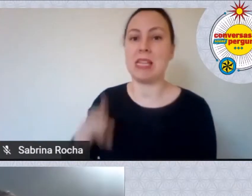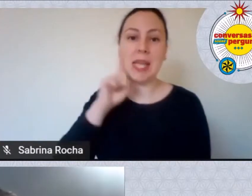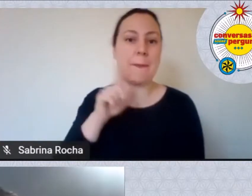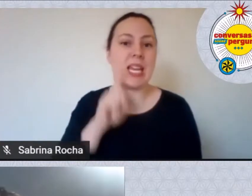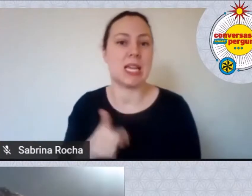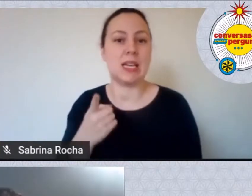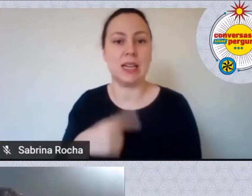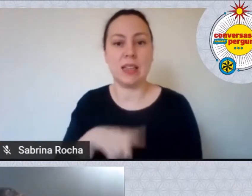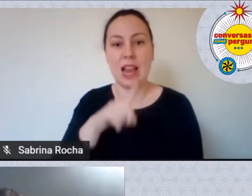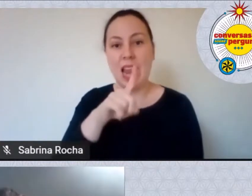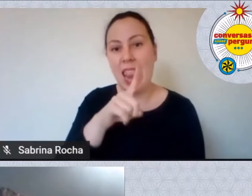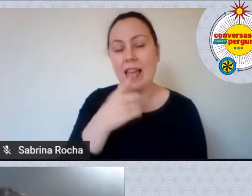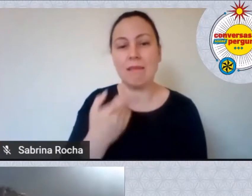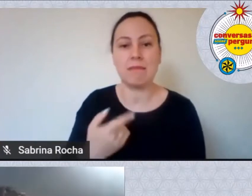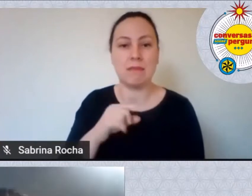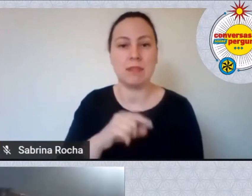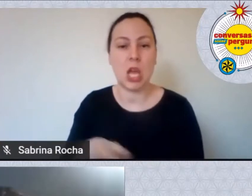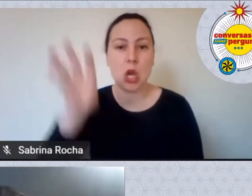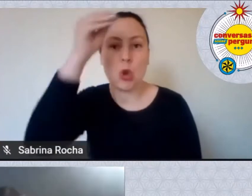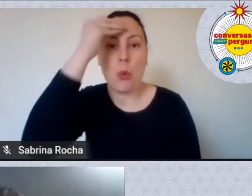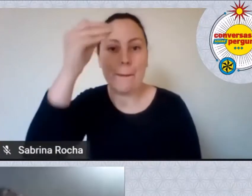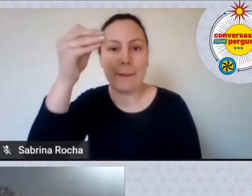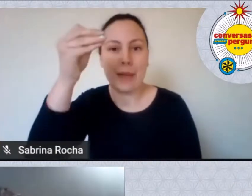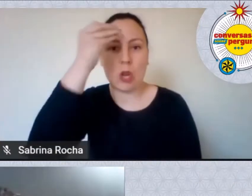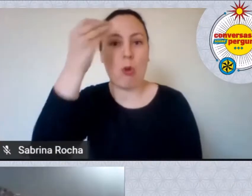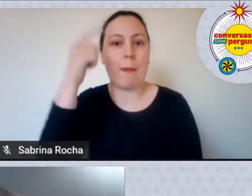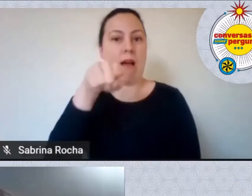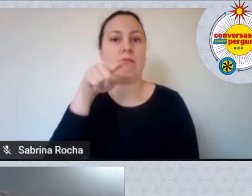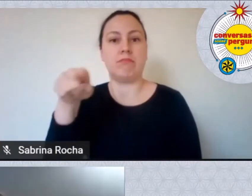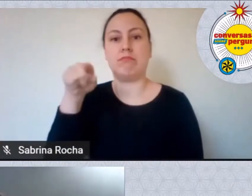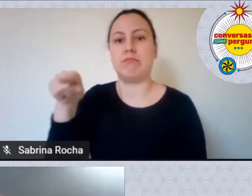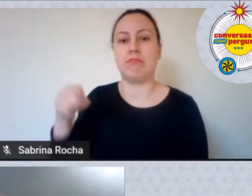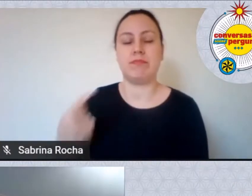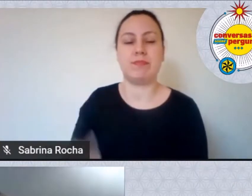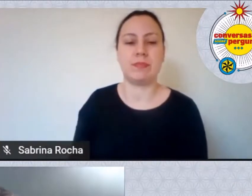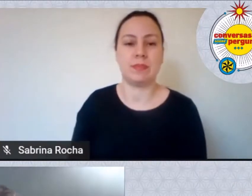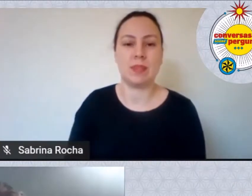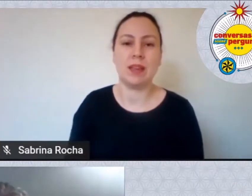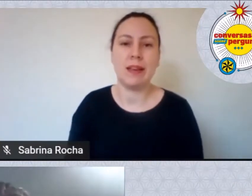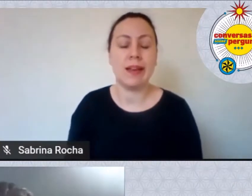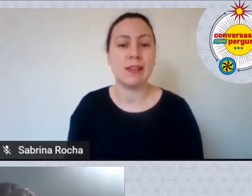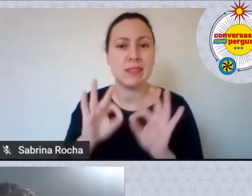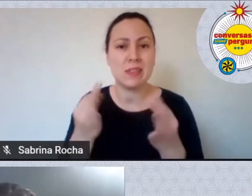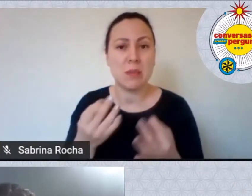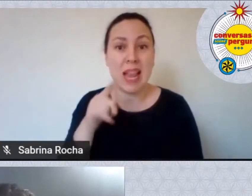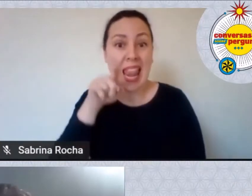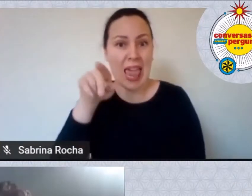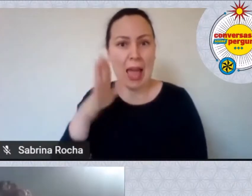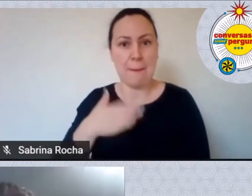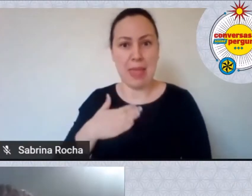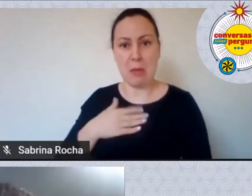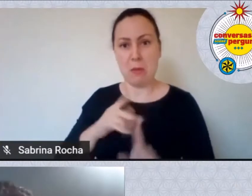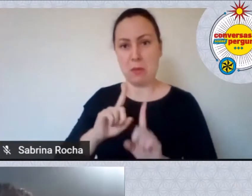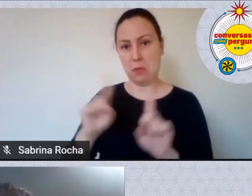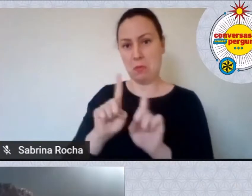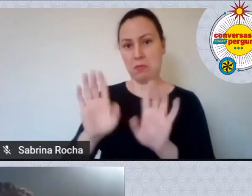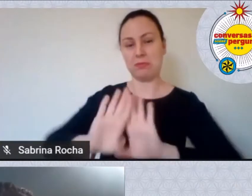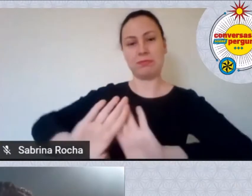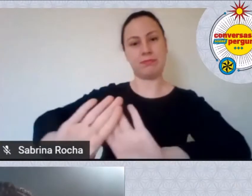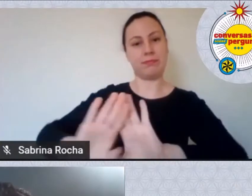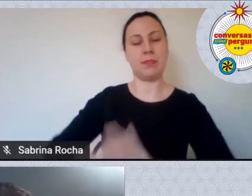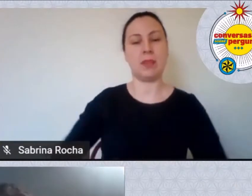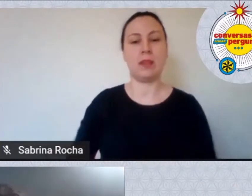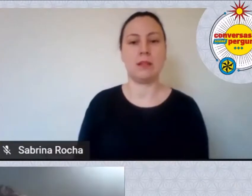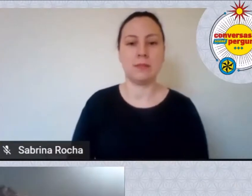quem trouxe o vírus, porque isso é uma forma simples de dizer, olha, tá lá, não sou eu. Quando acontece uma